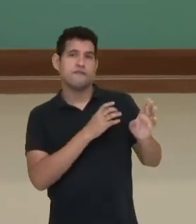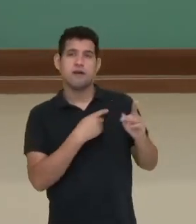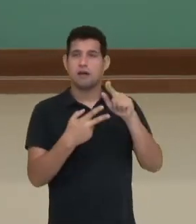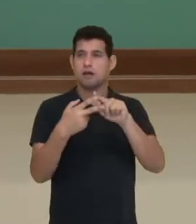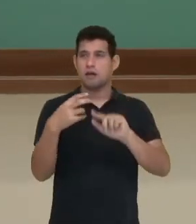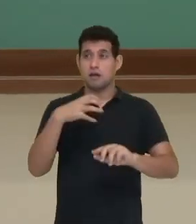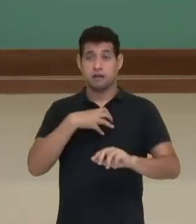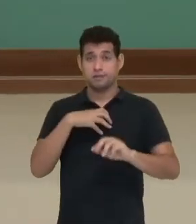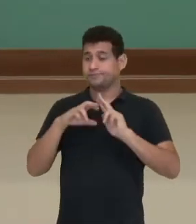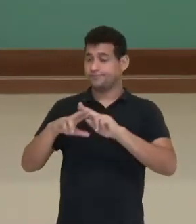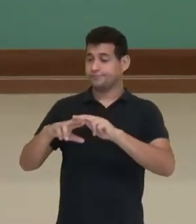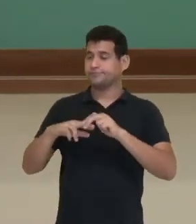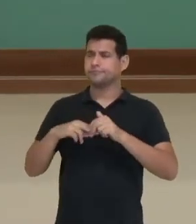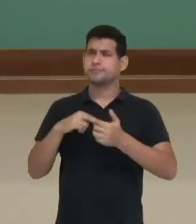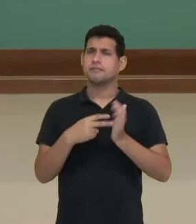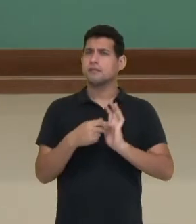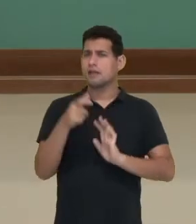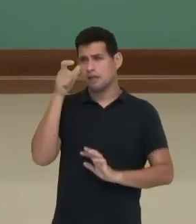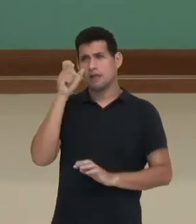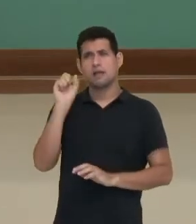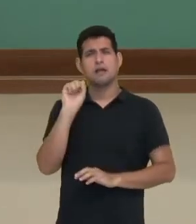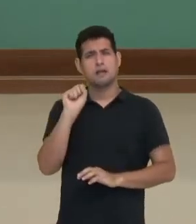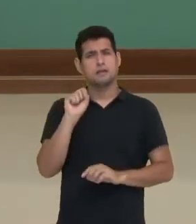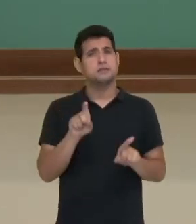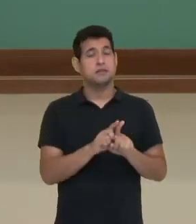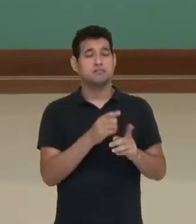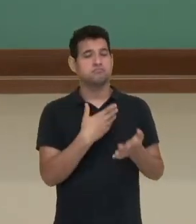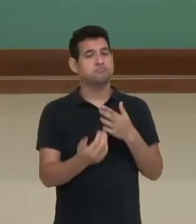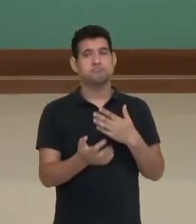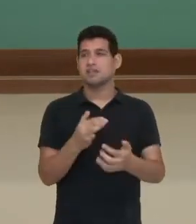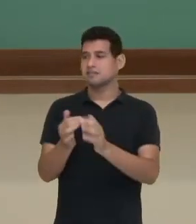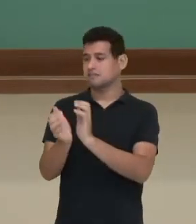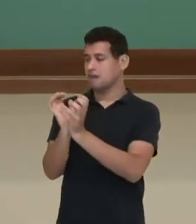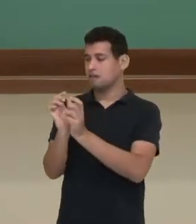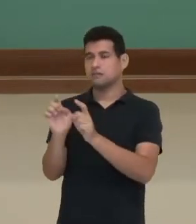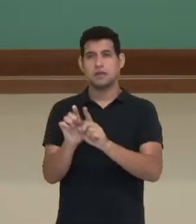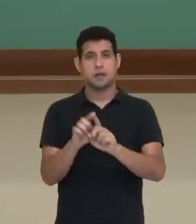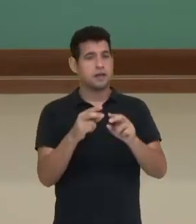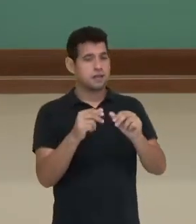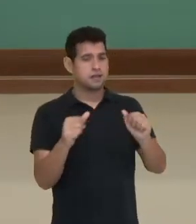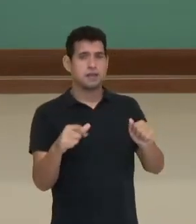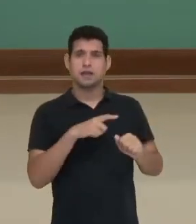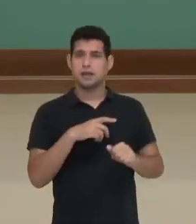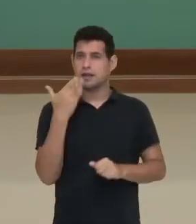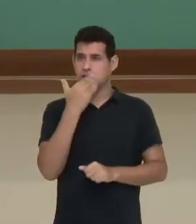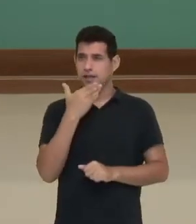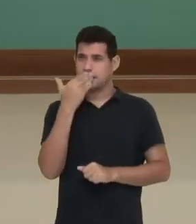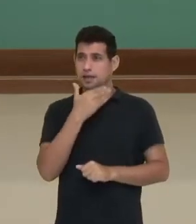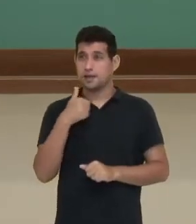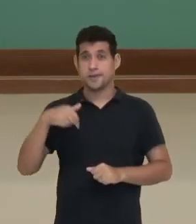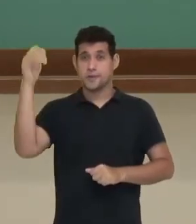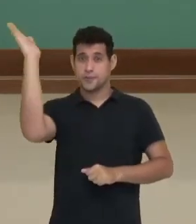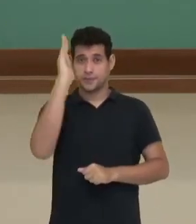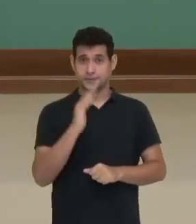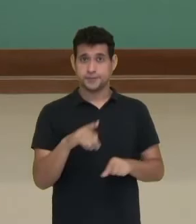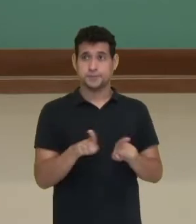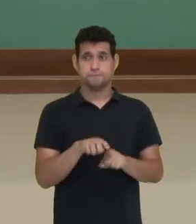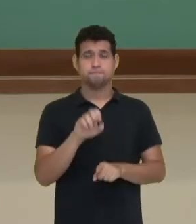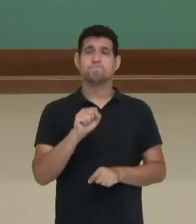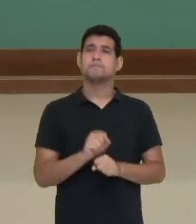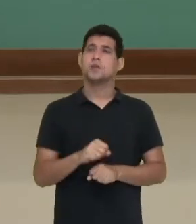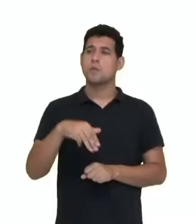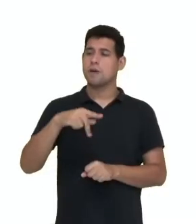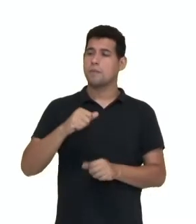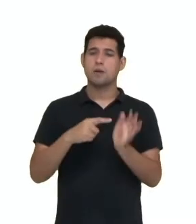ali, por isso era interessante então tanto os escravos como as terras produtoras de açúcar no Brasil, né? O mapa